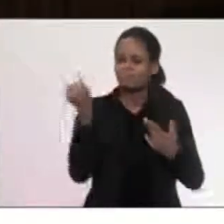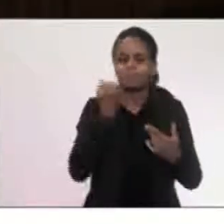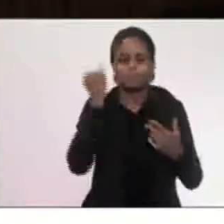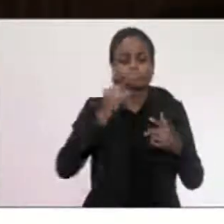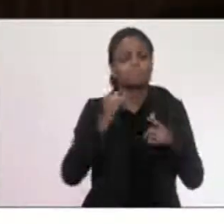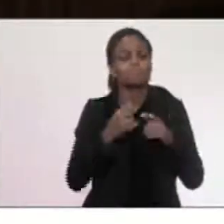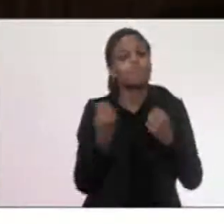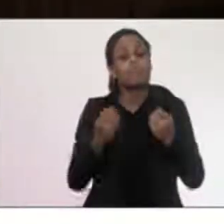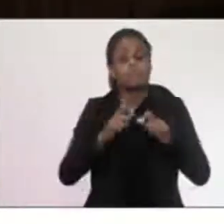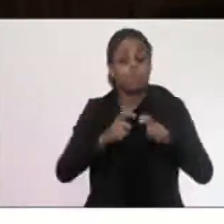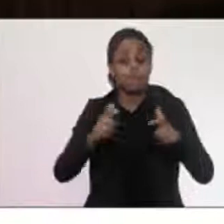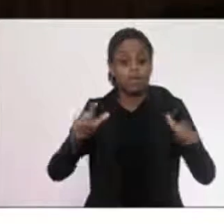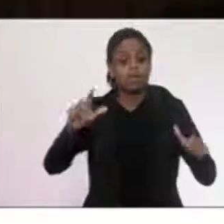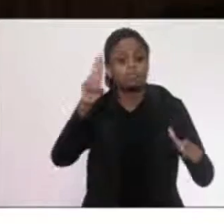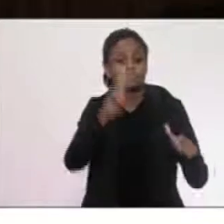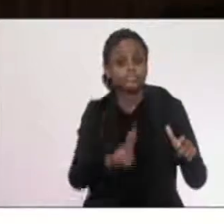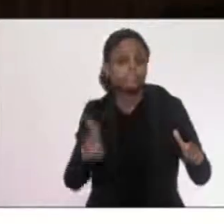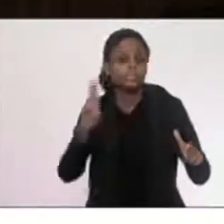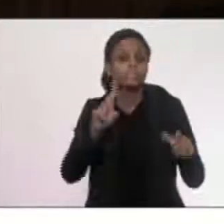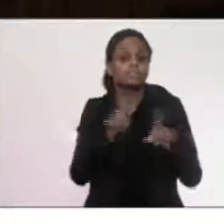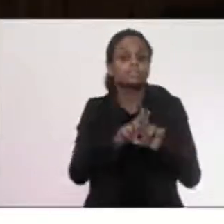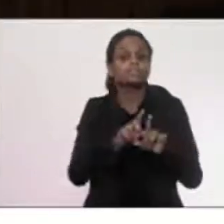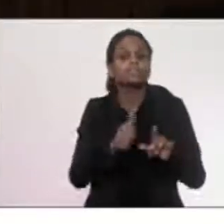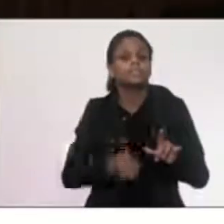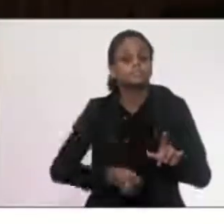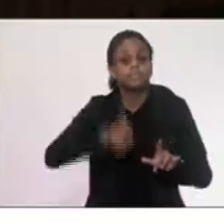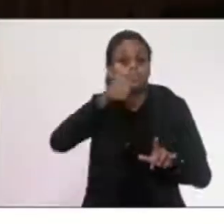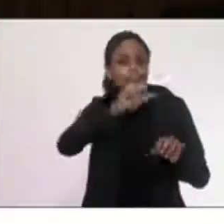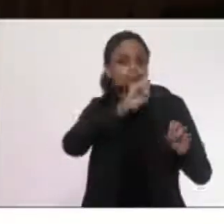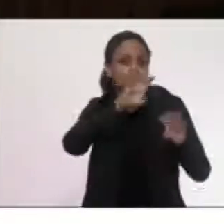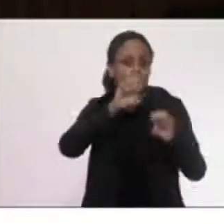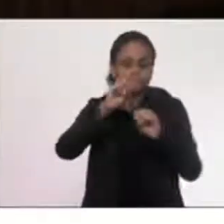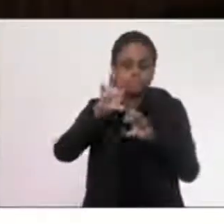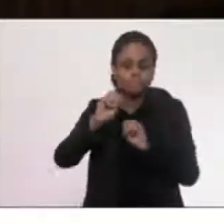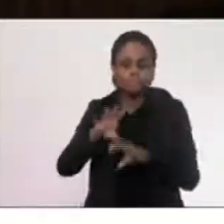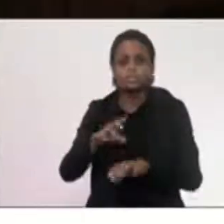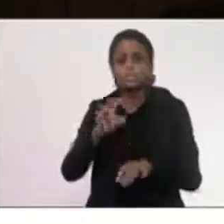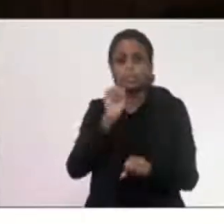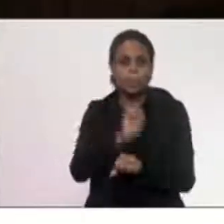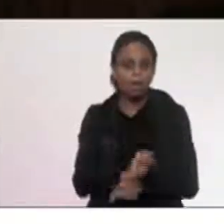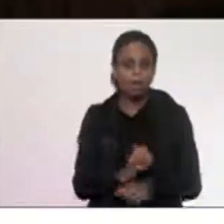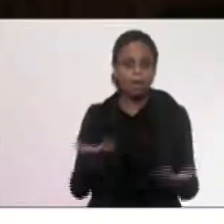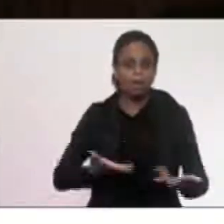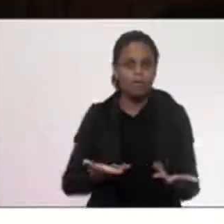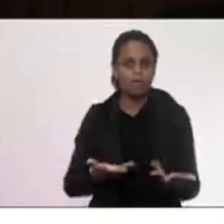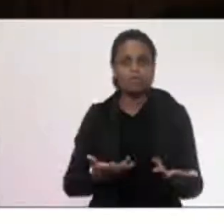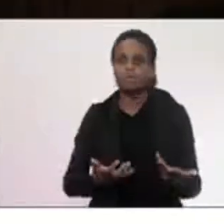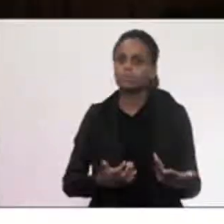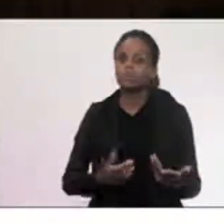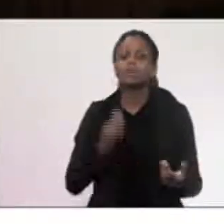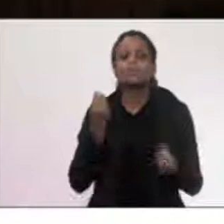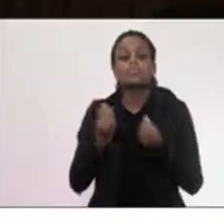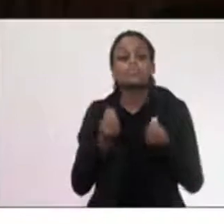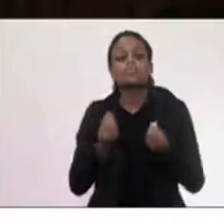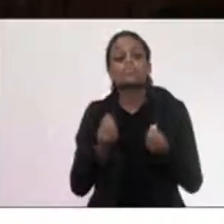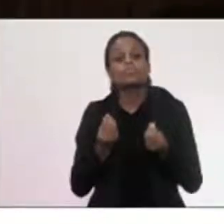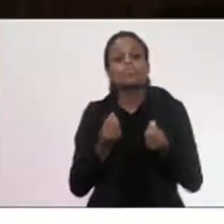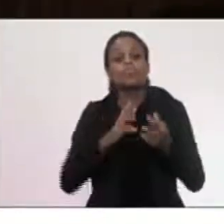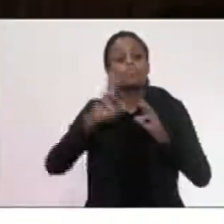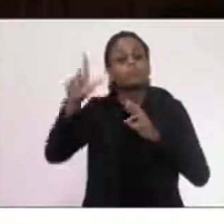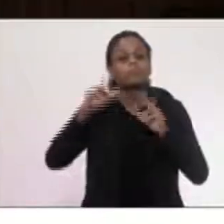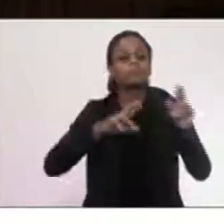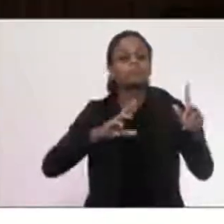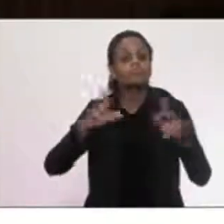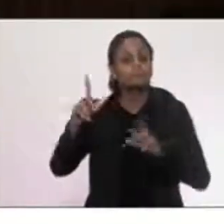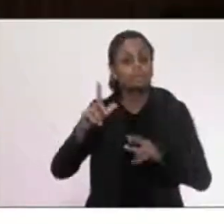acesso às nossas universidades, como a melhoria da qualidade do ensino que está estagnada, como a diversidade do nosso ensino